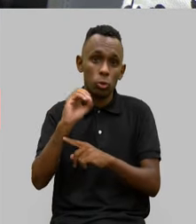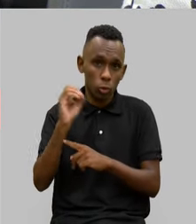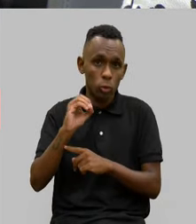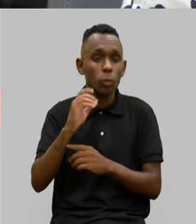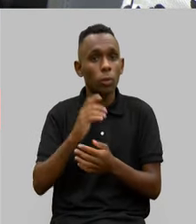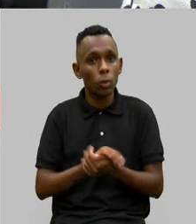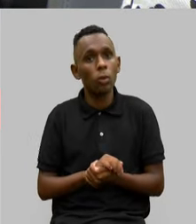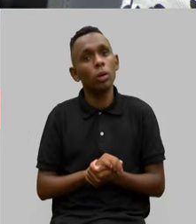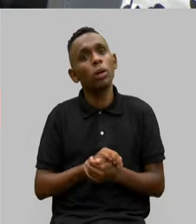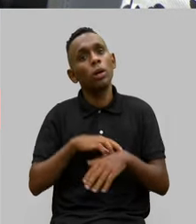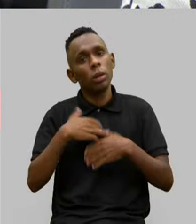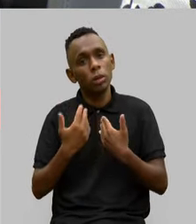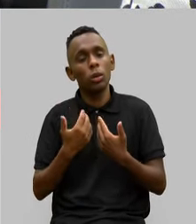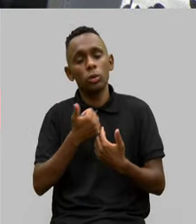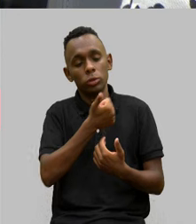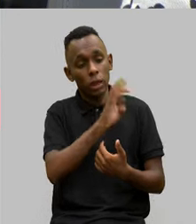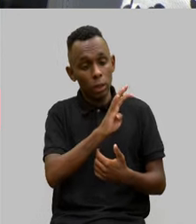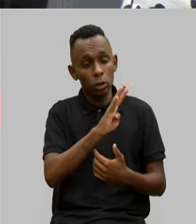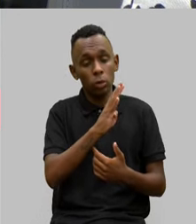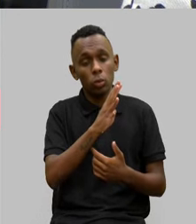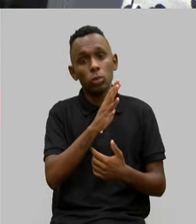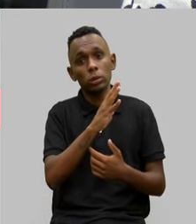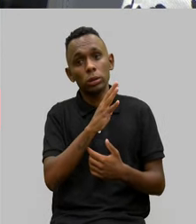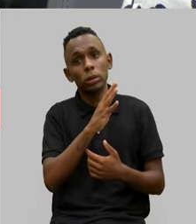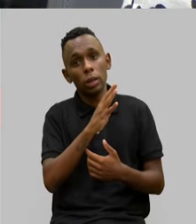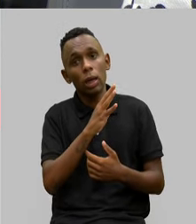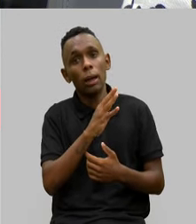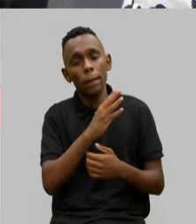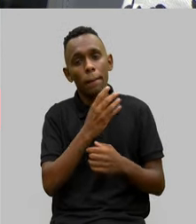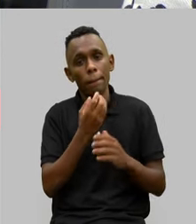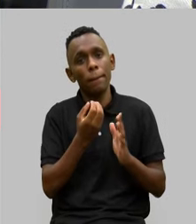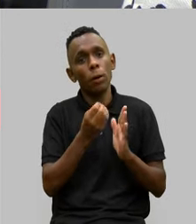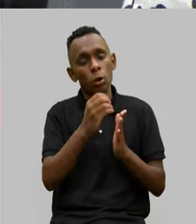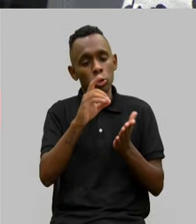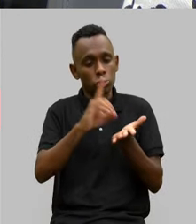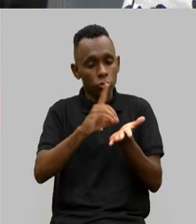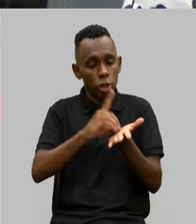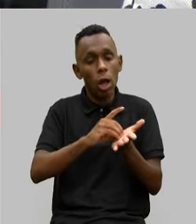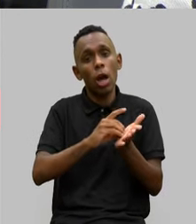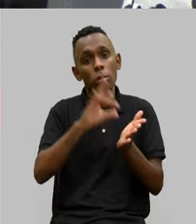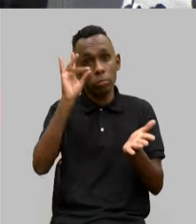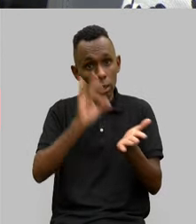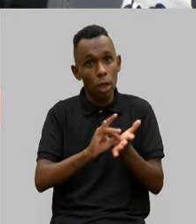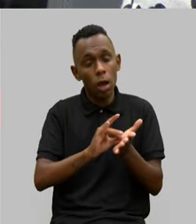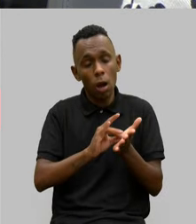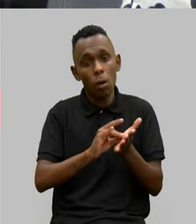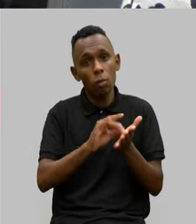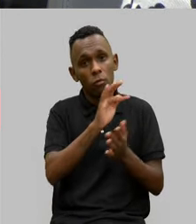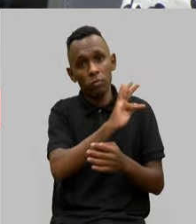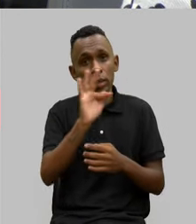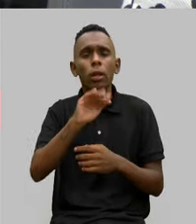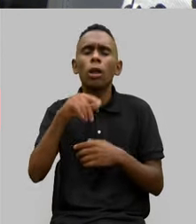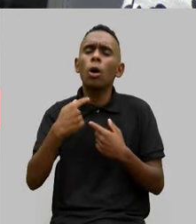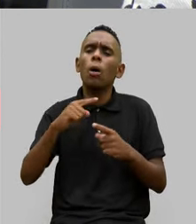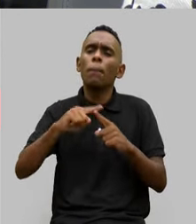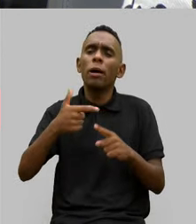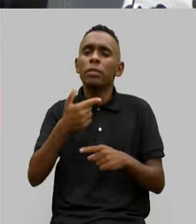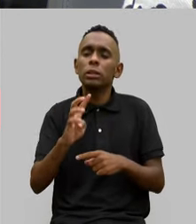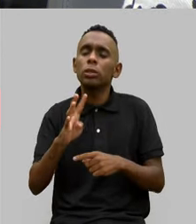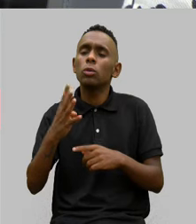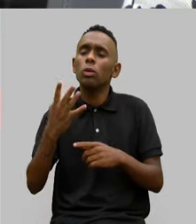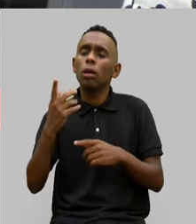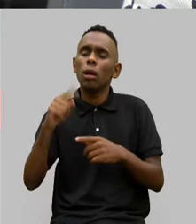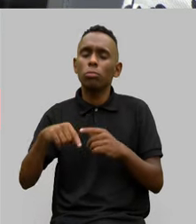outubro que ela foi publicada no Diário Oficial da União no dia 25 de outubro ela foi suspensa eu tive o prazer de